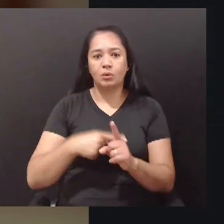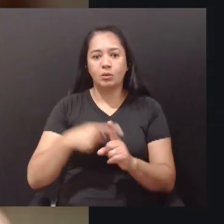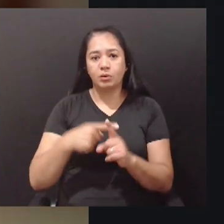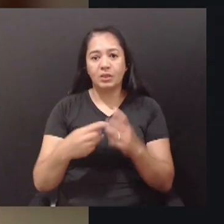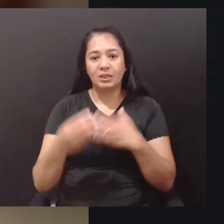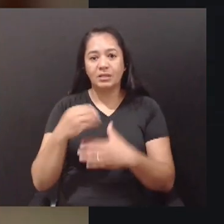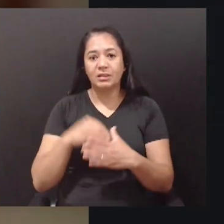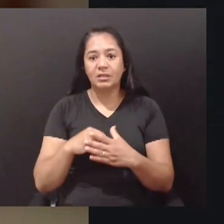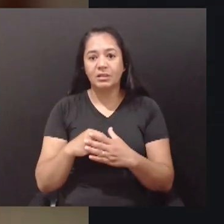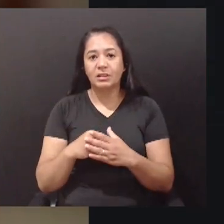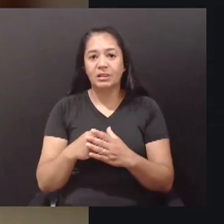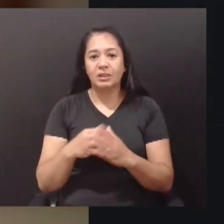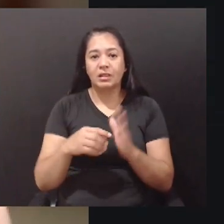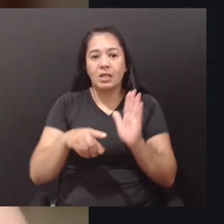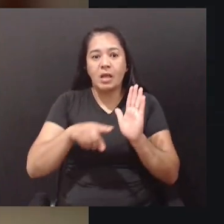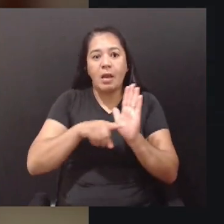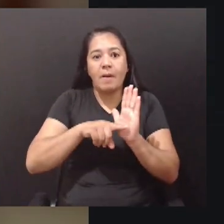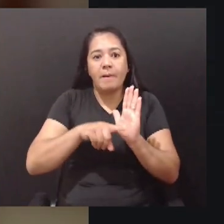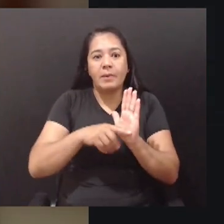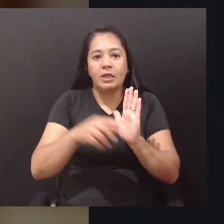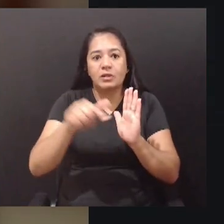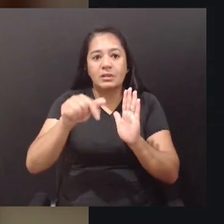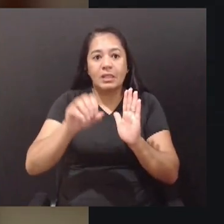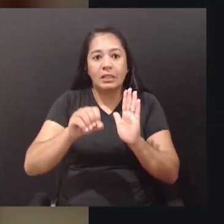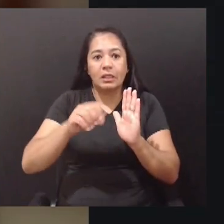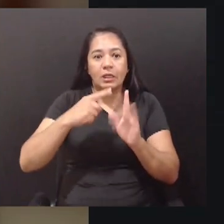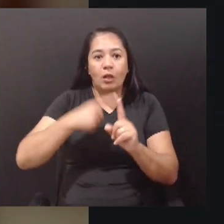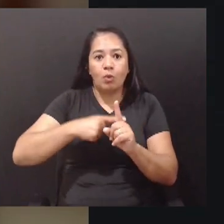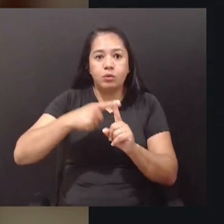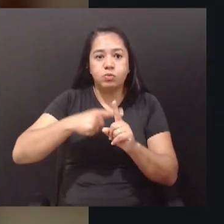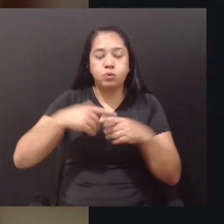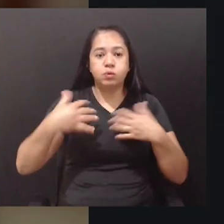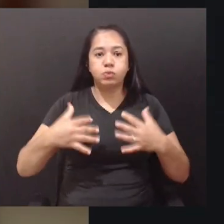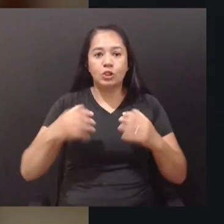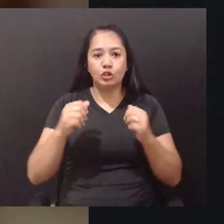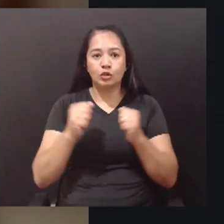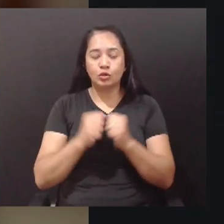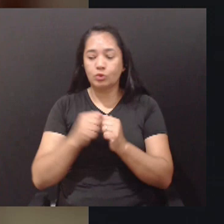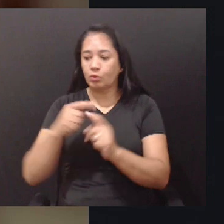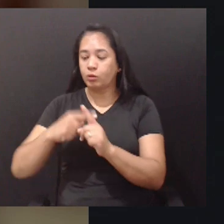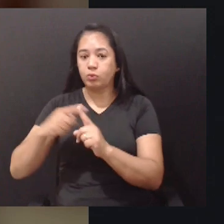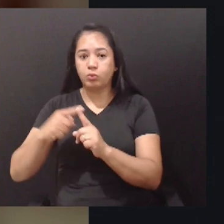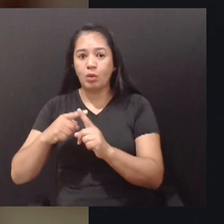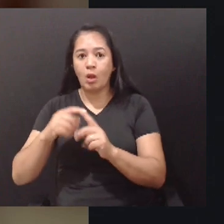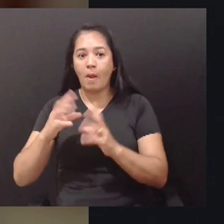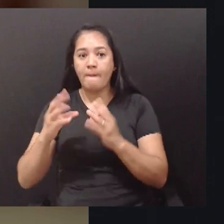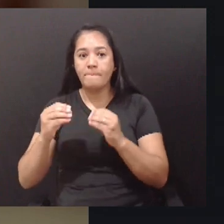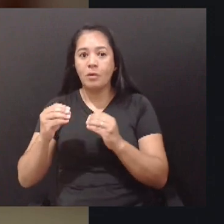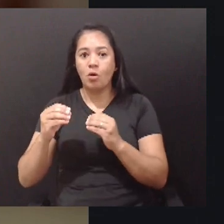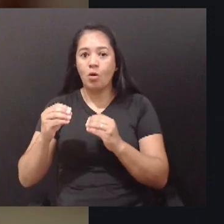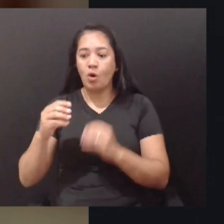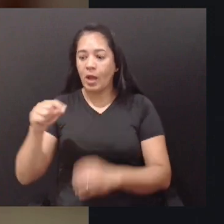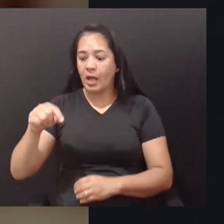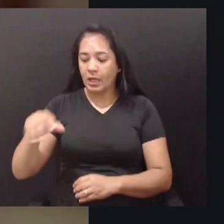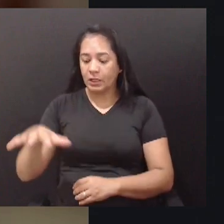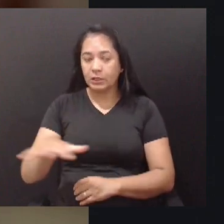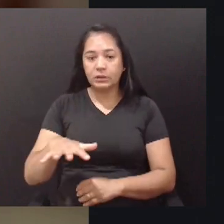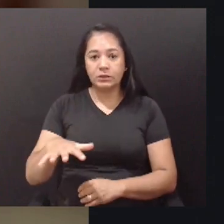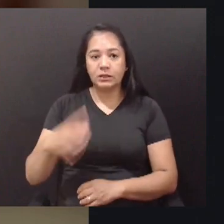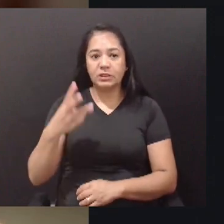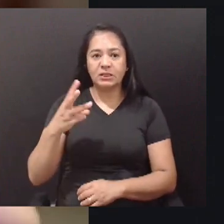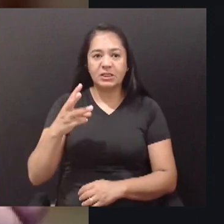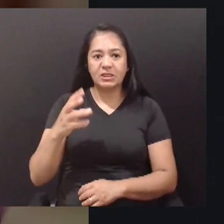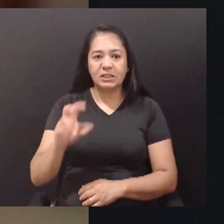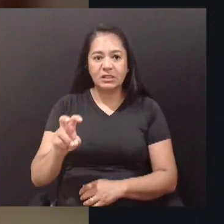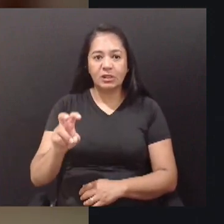menos 60, menos 70 graus, e ela contrasta com uma temperatura muito alta aqui na Terra, 30, 35